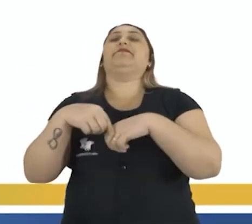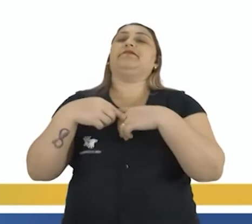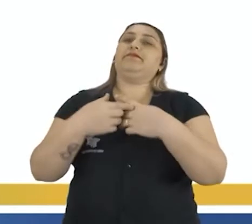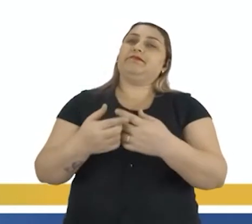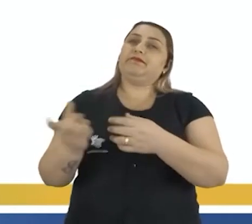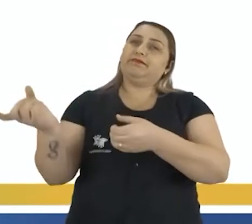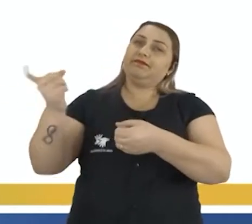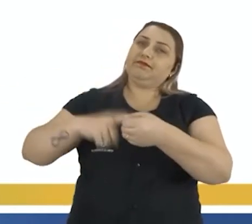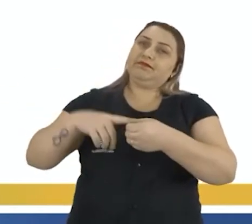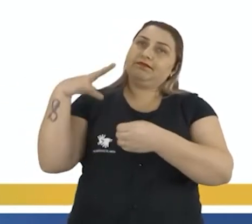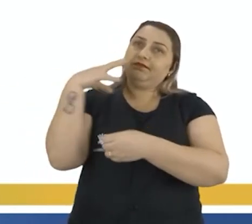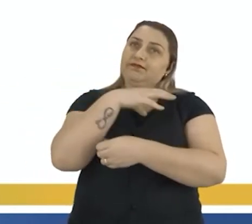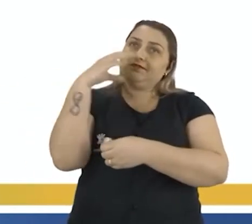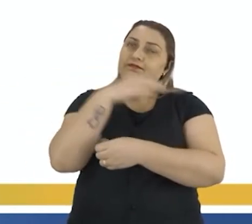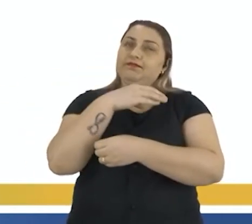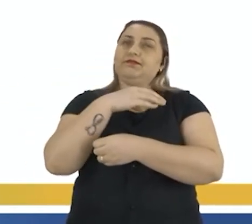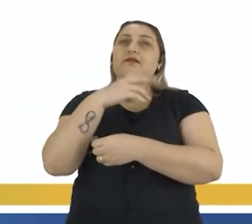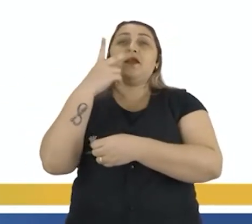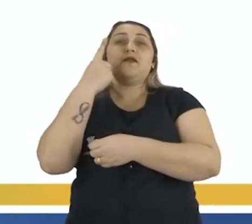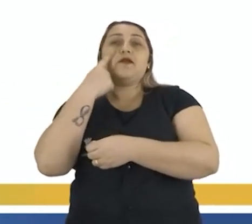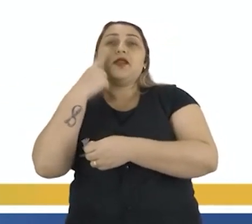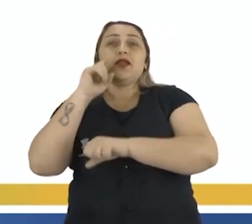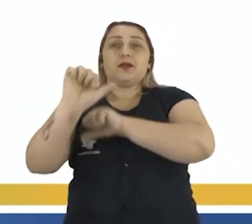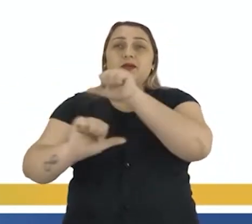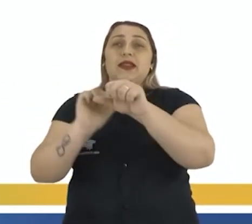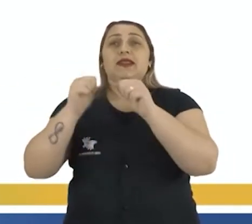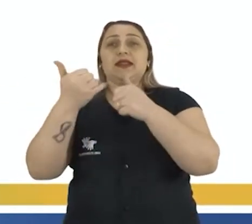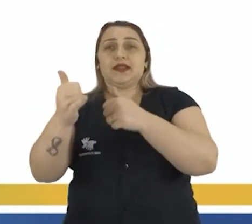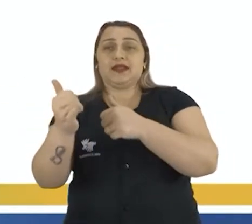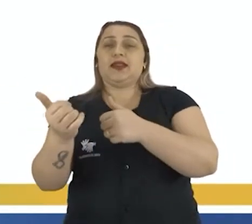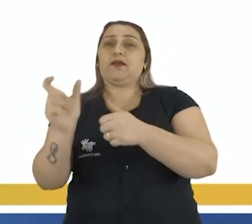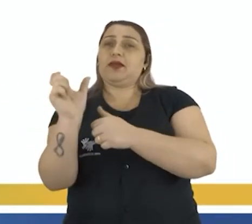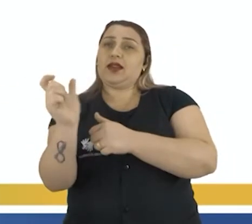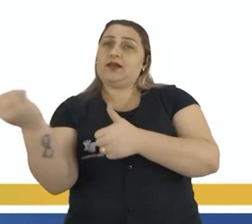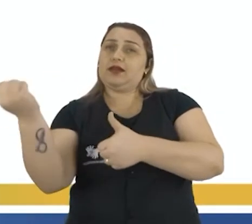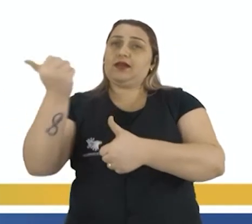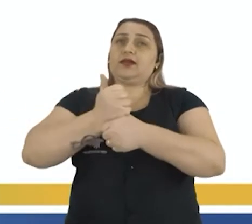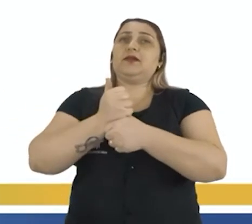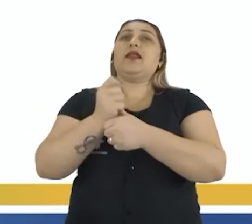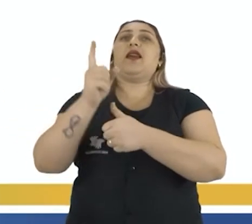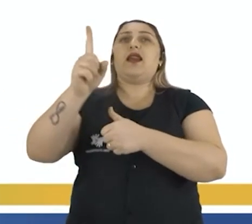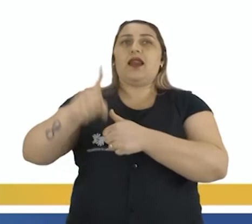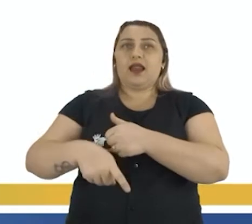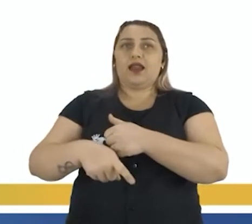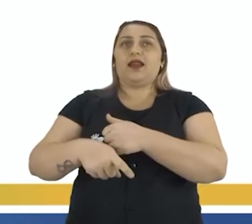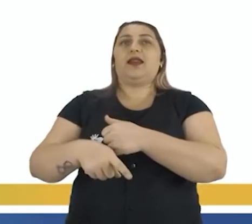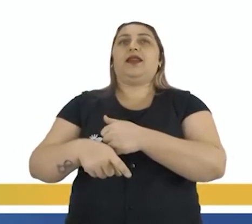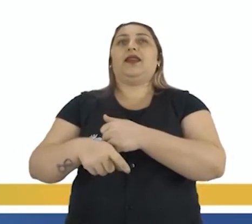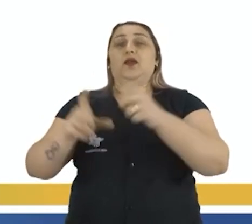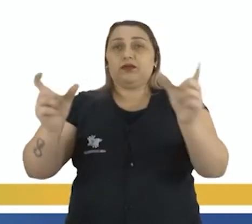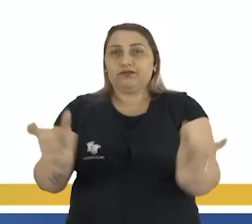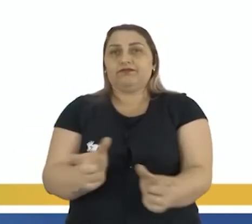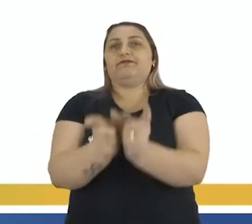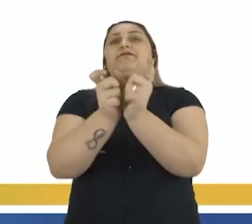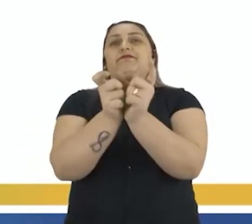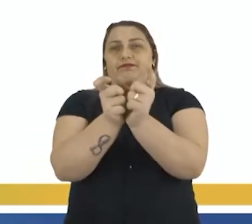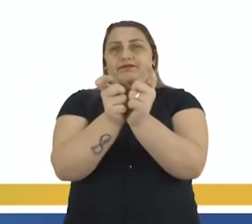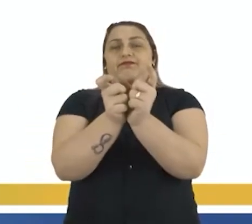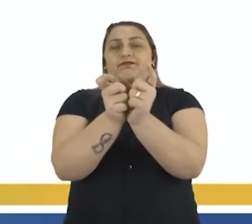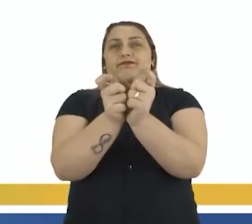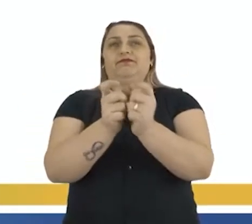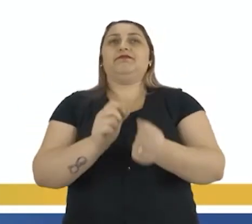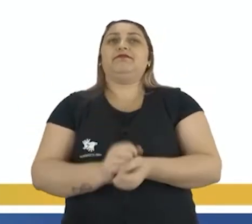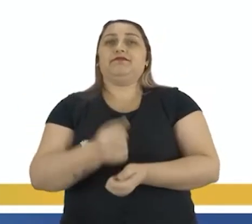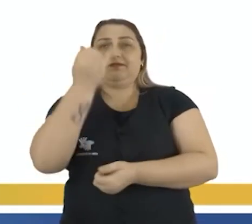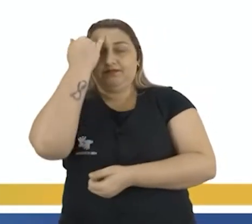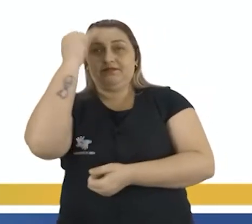às pressas. A circunstância normal é que as pessoas estariam curtindo as férias tranquilamente, porém, tiveram que voltar às pressas.